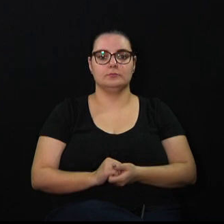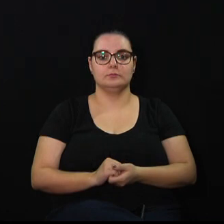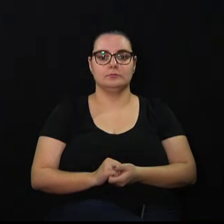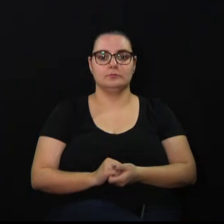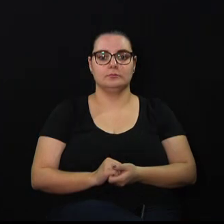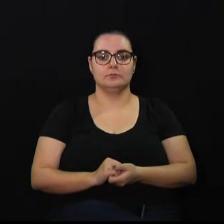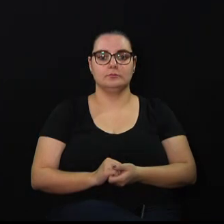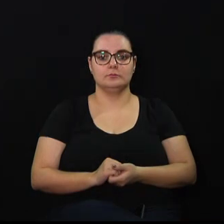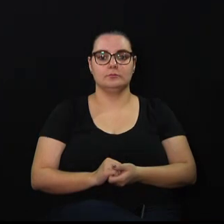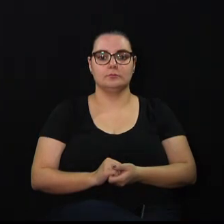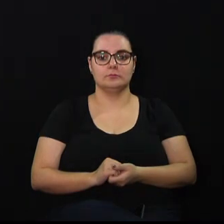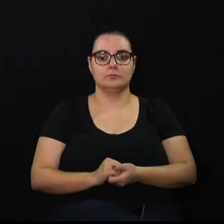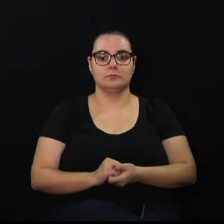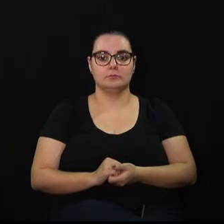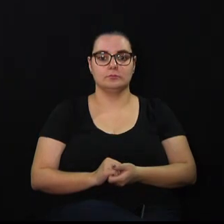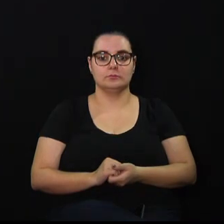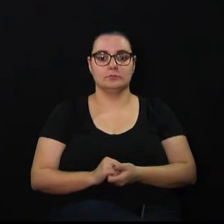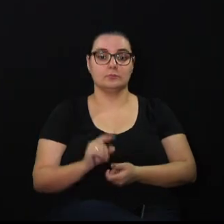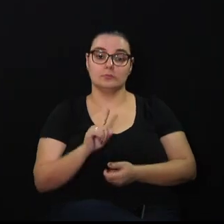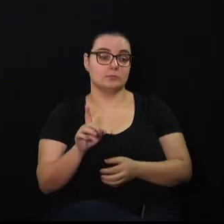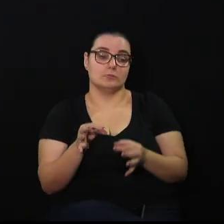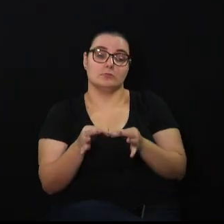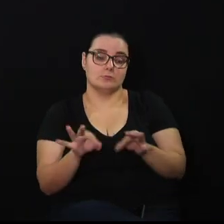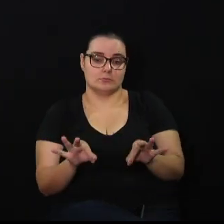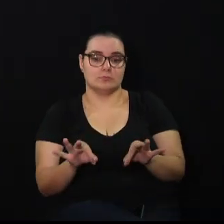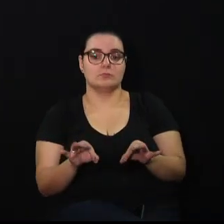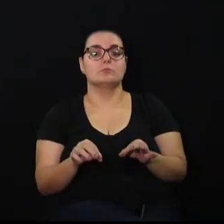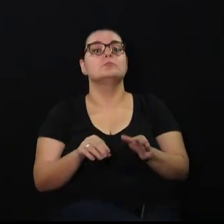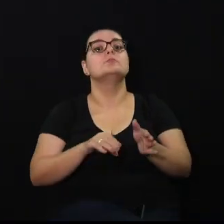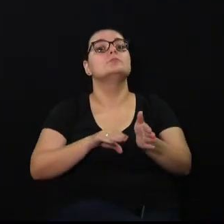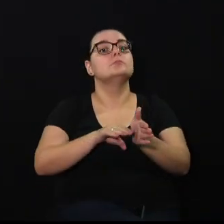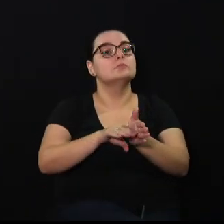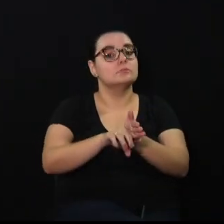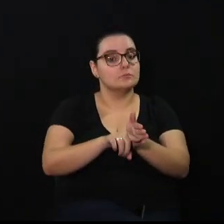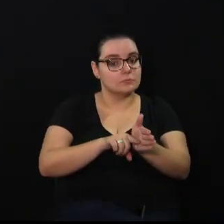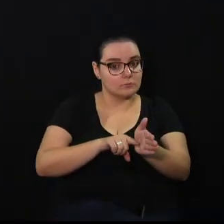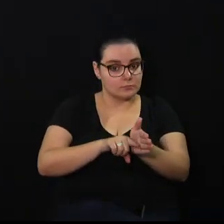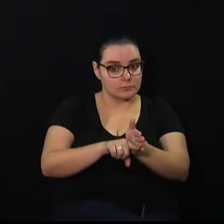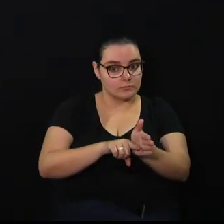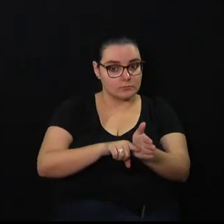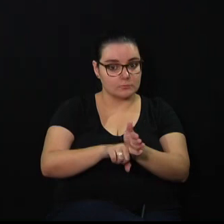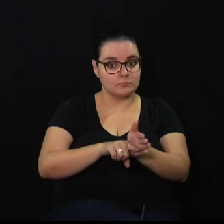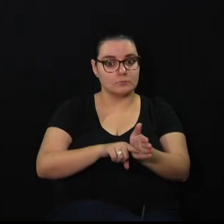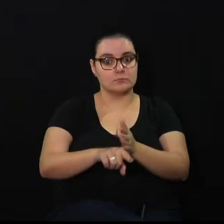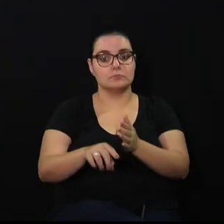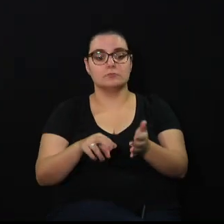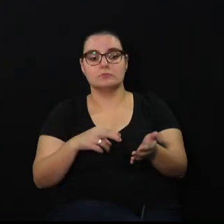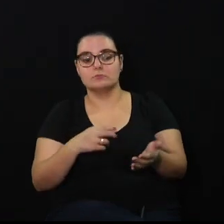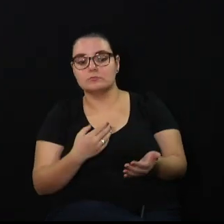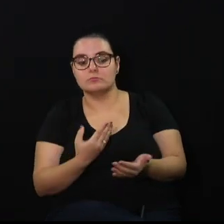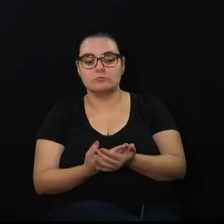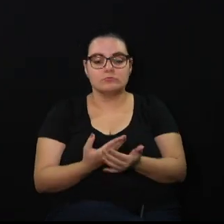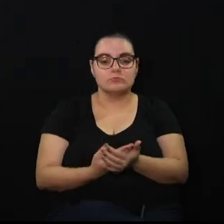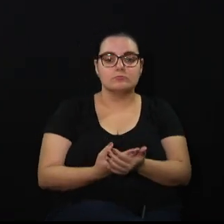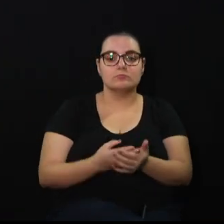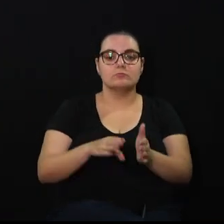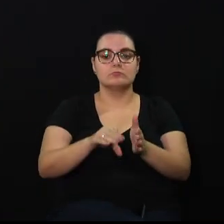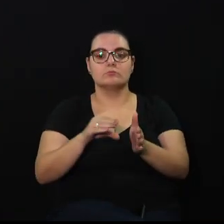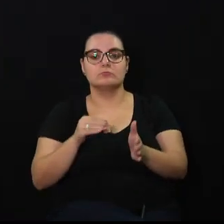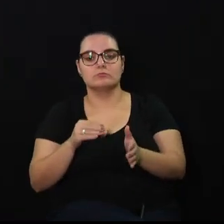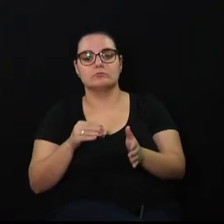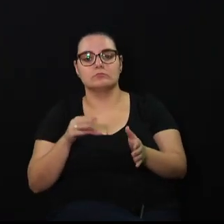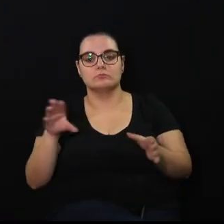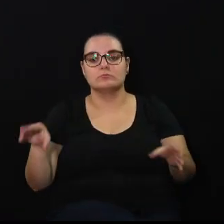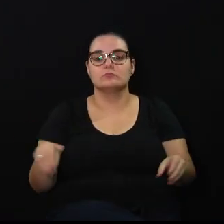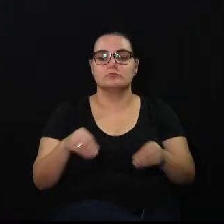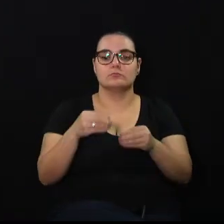ela não é algo tão simples ela é uma ciência que engloba tudo isso ea análise do comportamento aplicada é parte